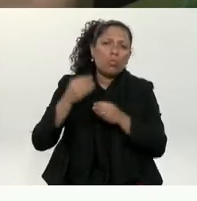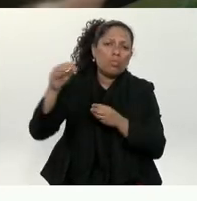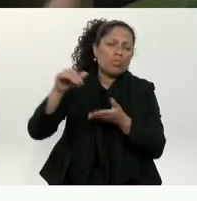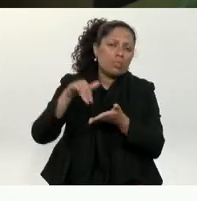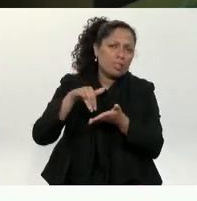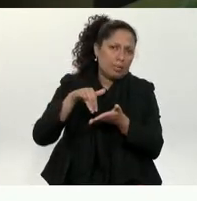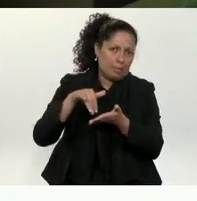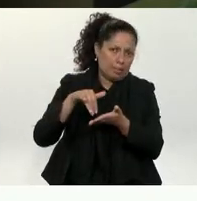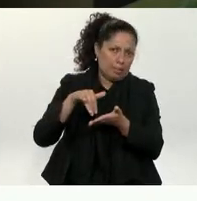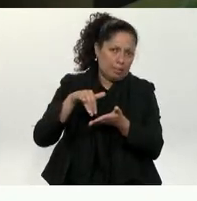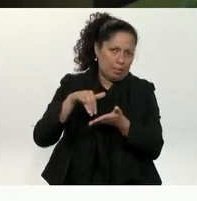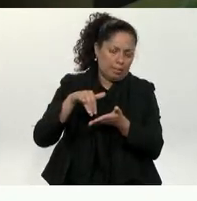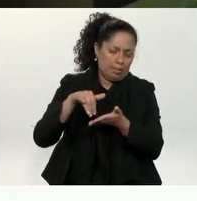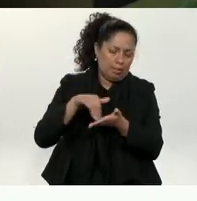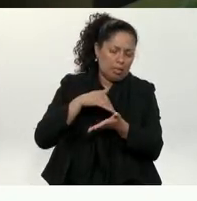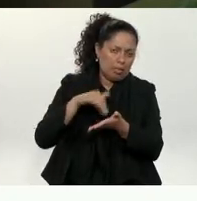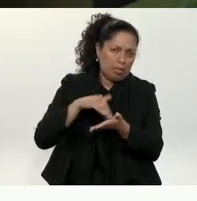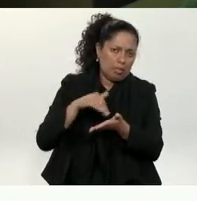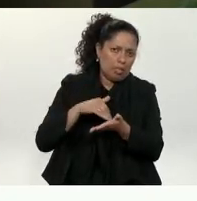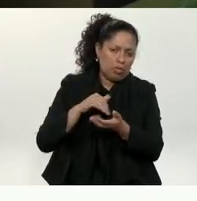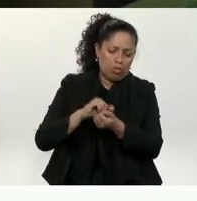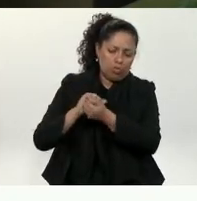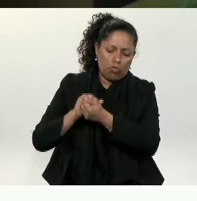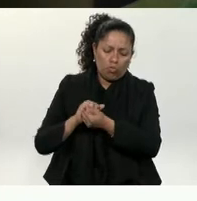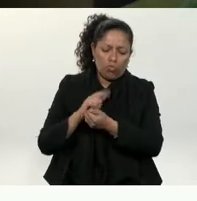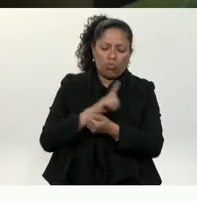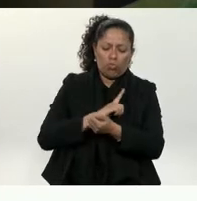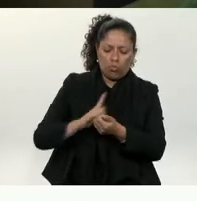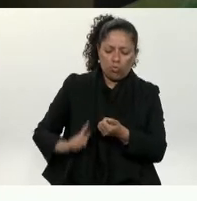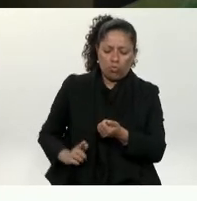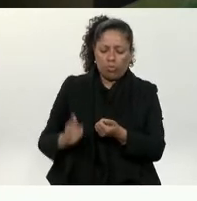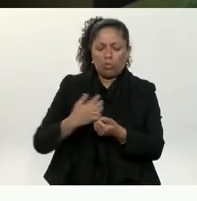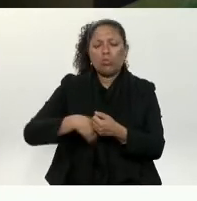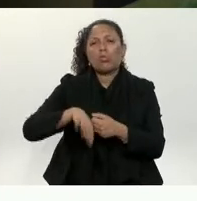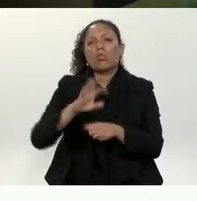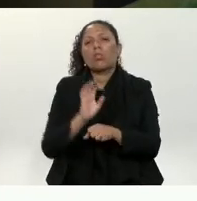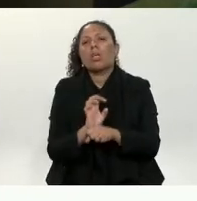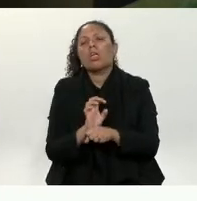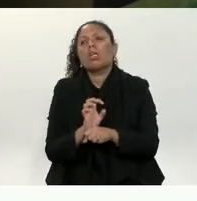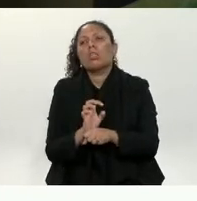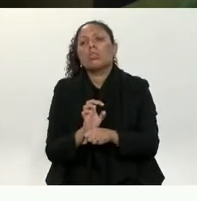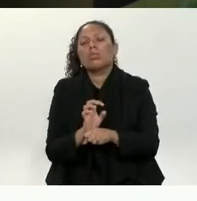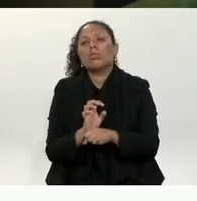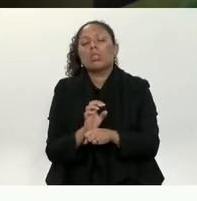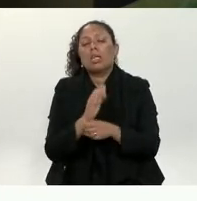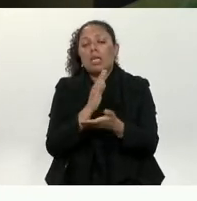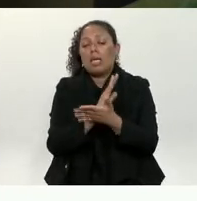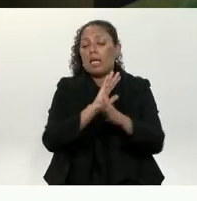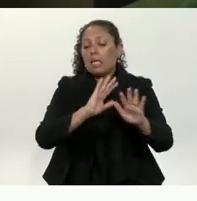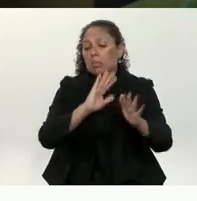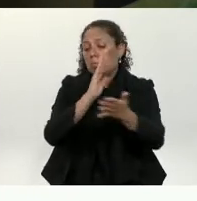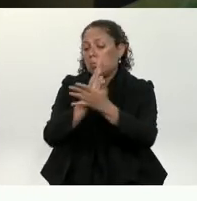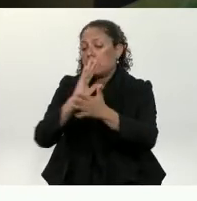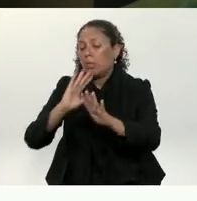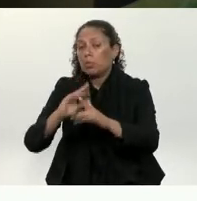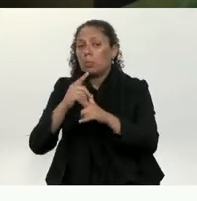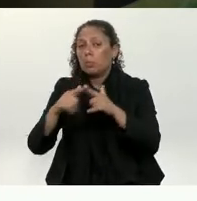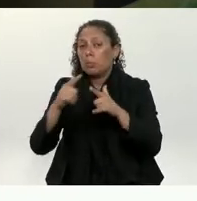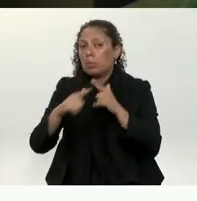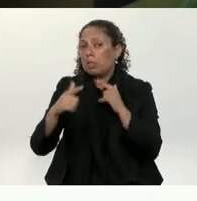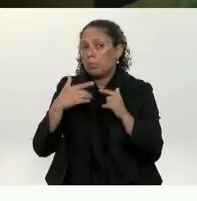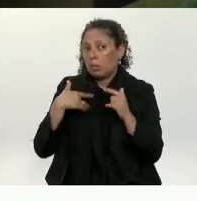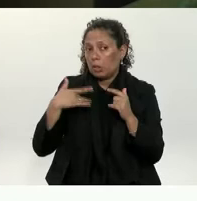em nome do governo do Estado, estaria atuando aí para a gente poder estar sanando esse problema aqui, que eu considero